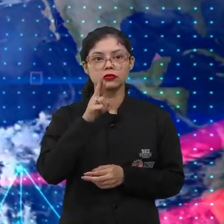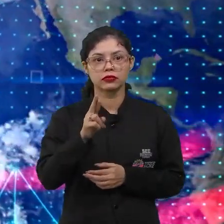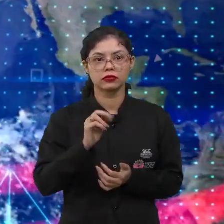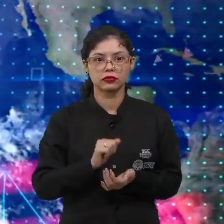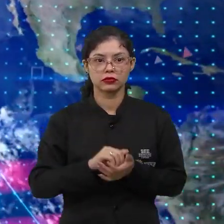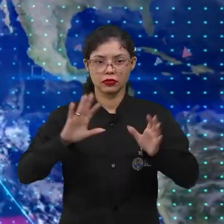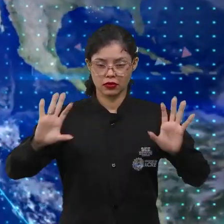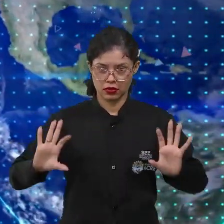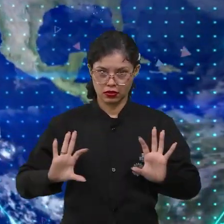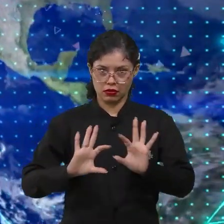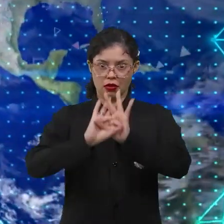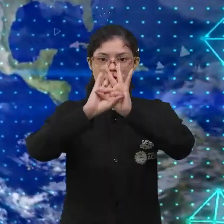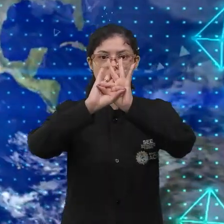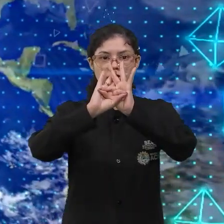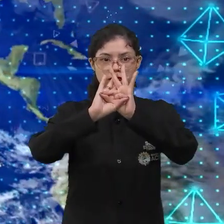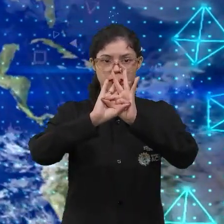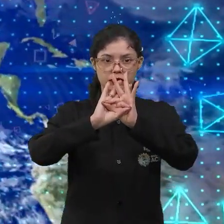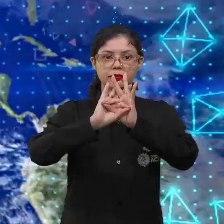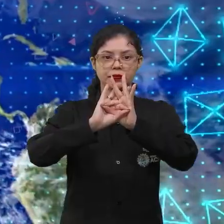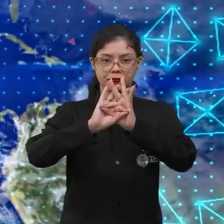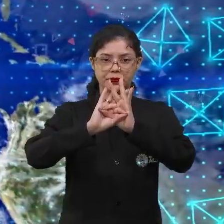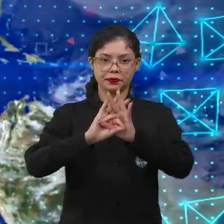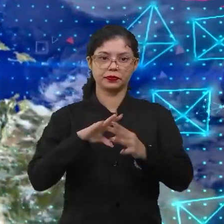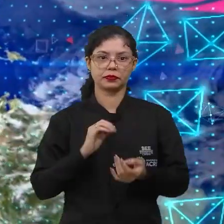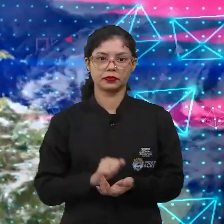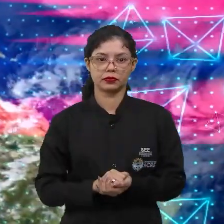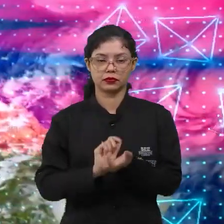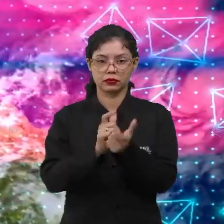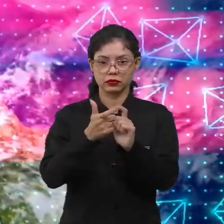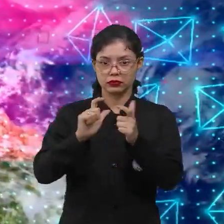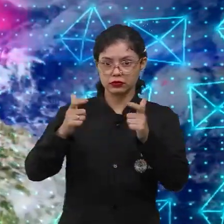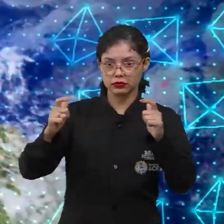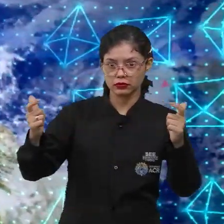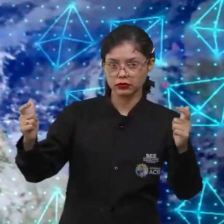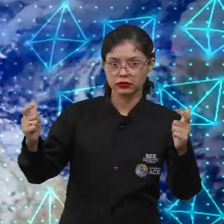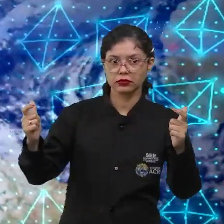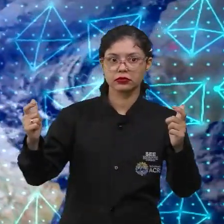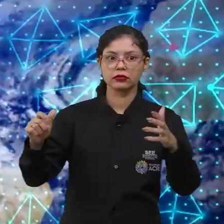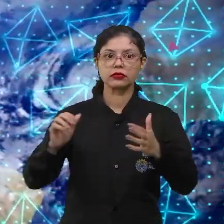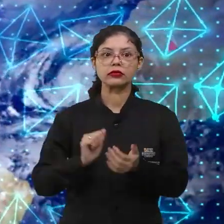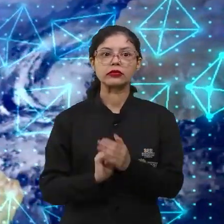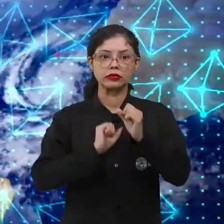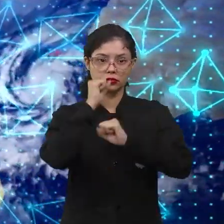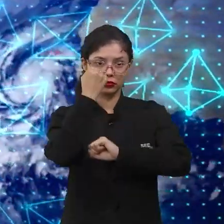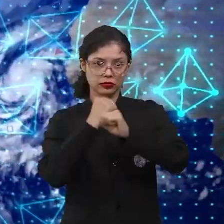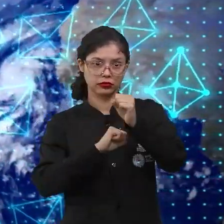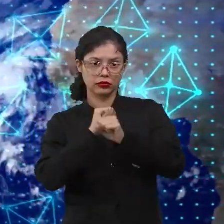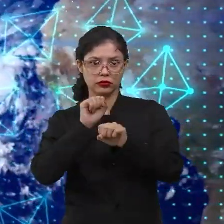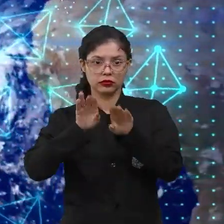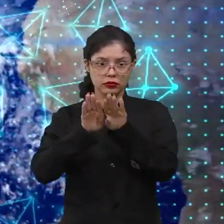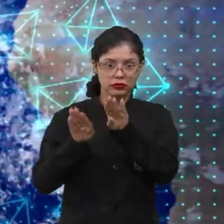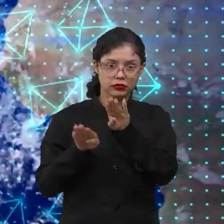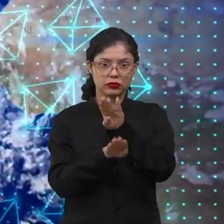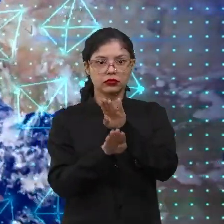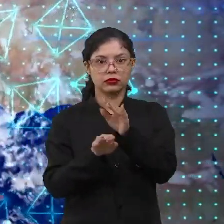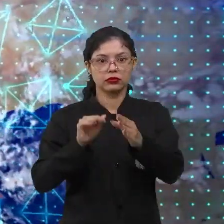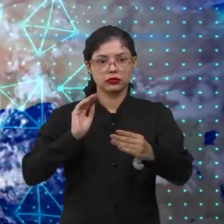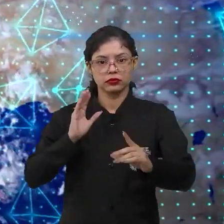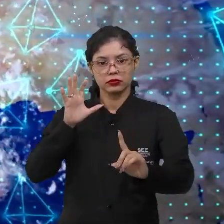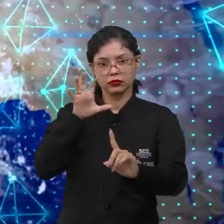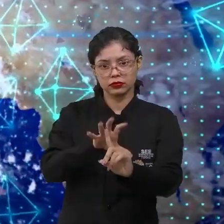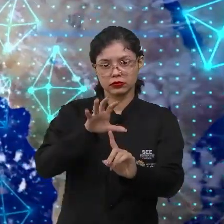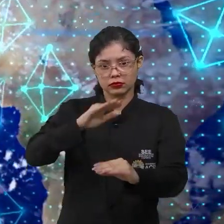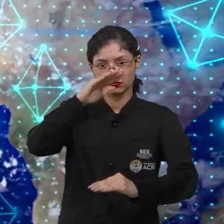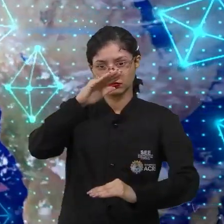são resultados aí de uma interconexão entre consumo crescente, industrialização desigual